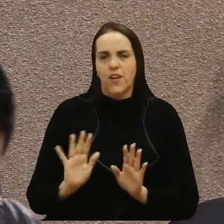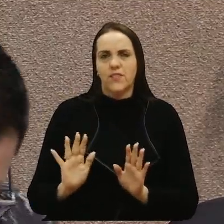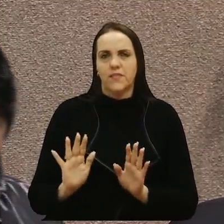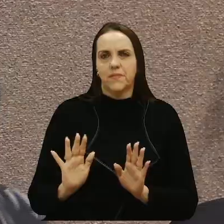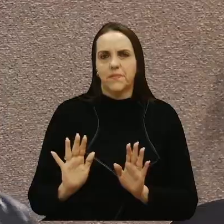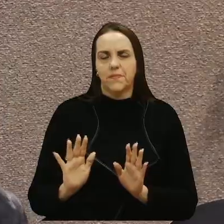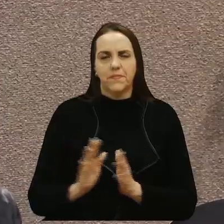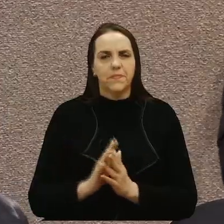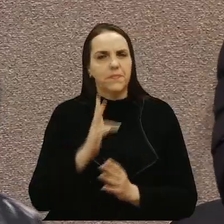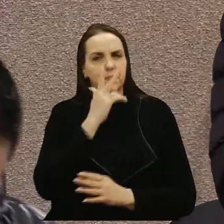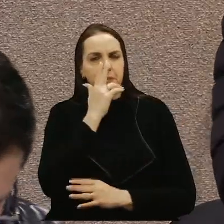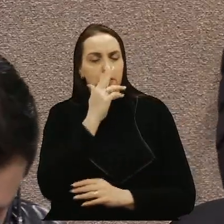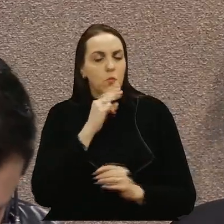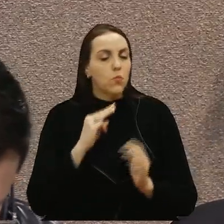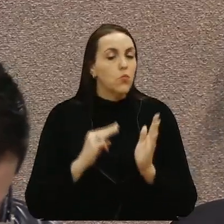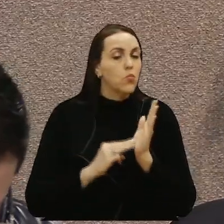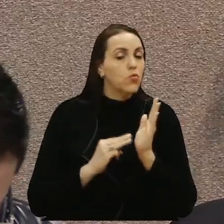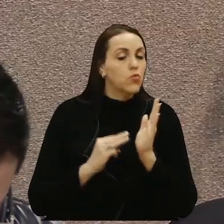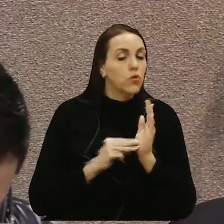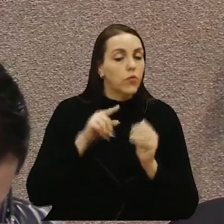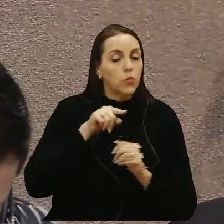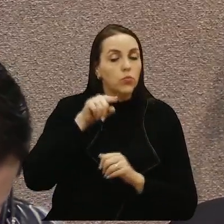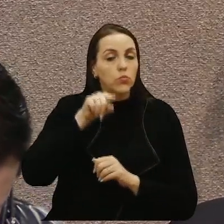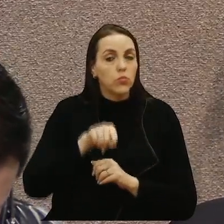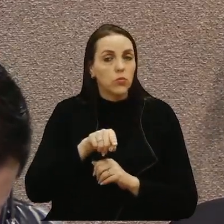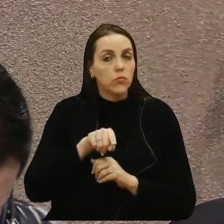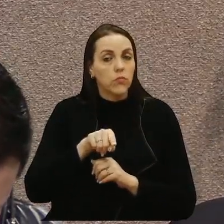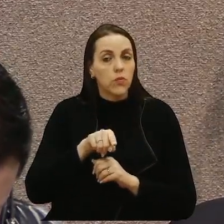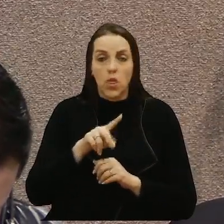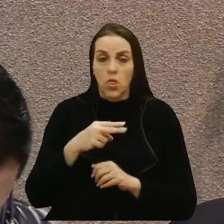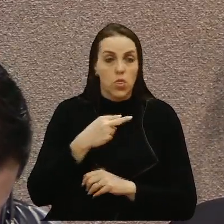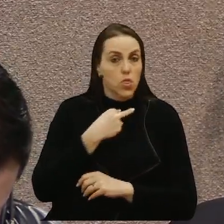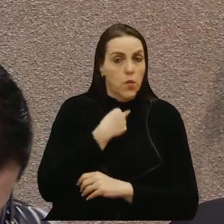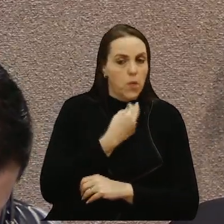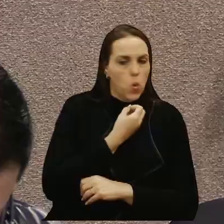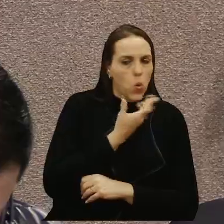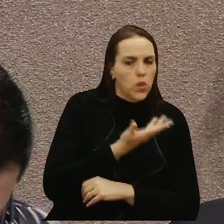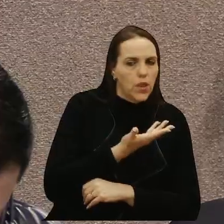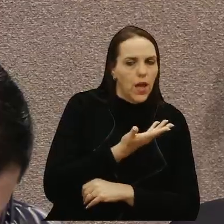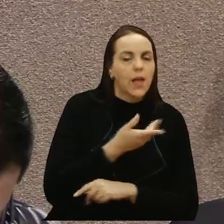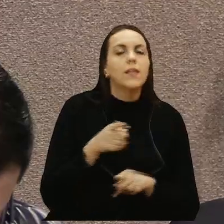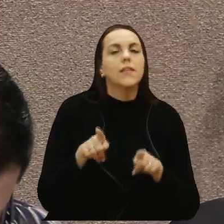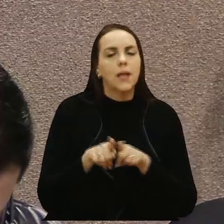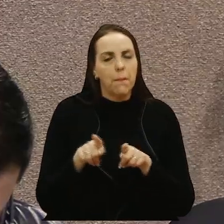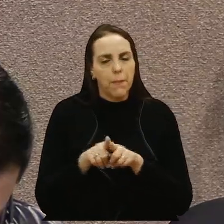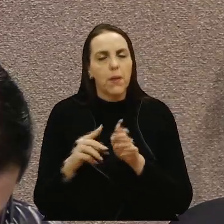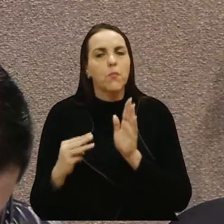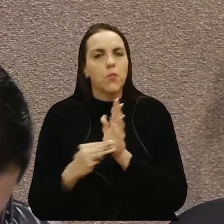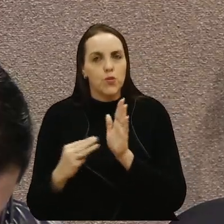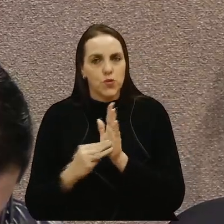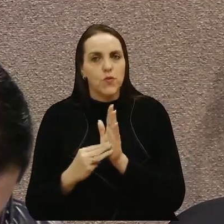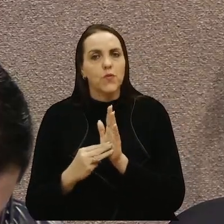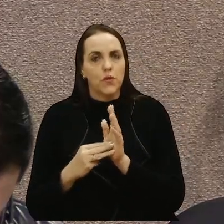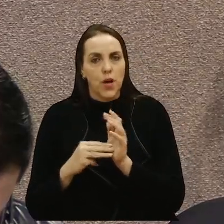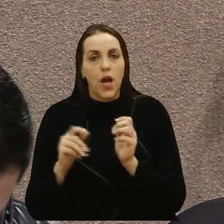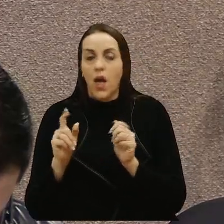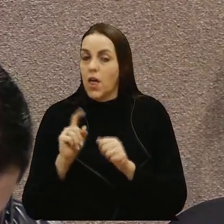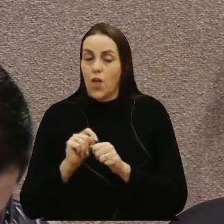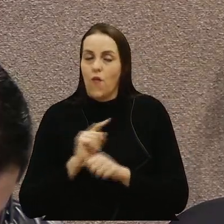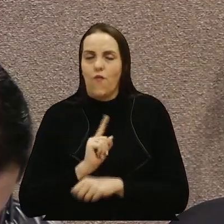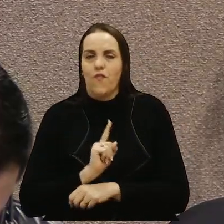Pelos mesmos motivos que te levaram a não poder contar, são os mesmos motivos que te levaram a não